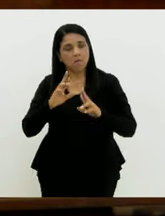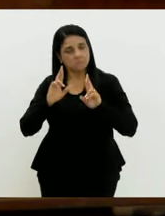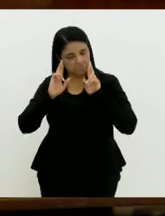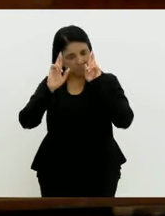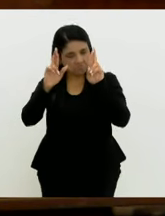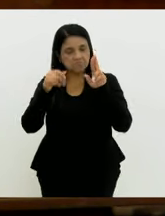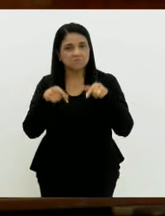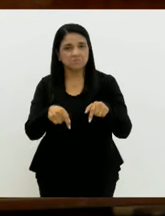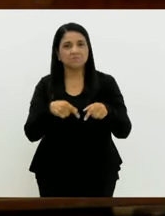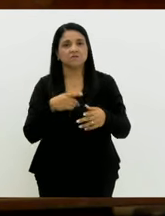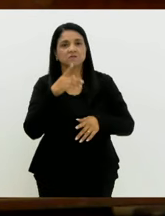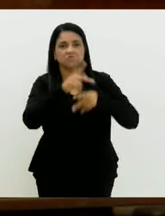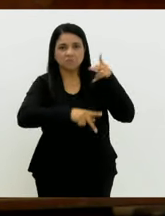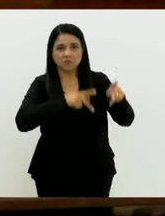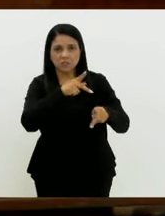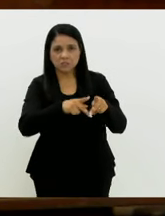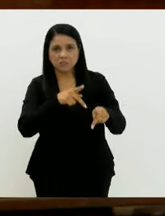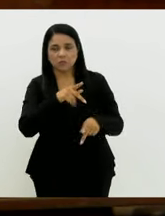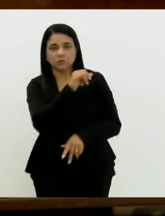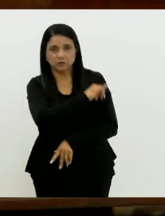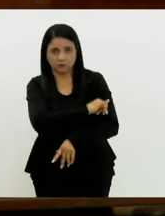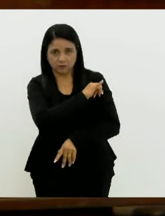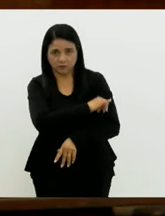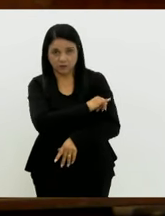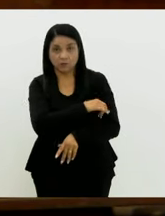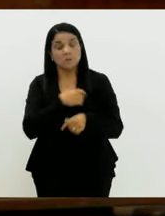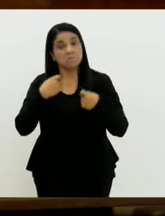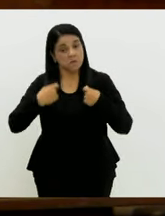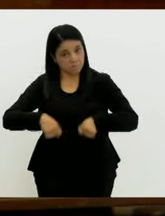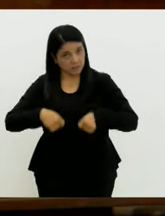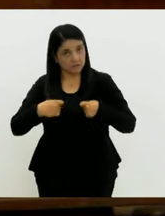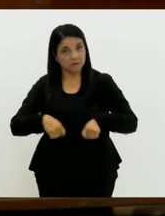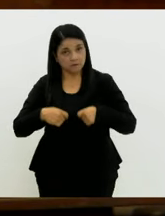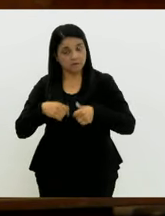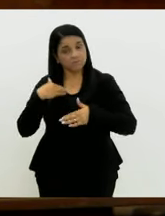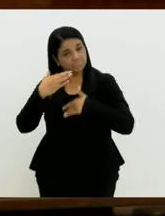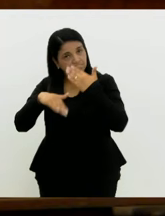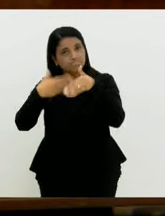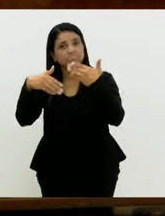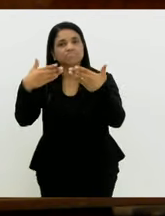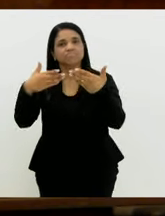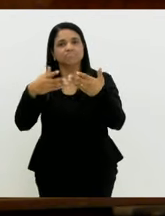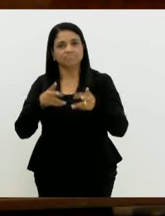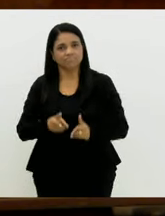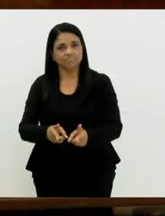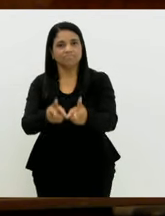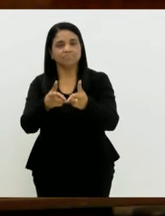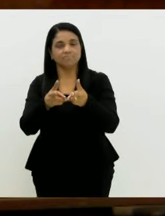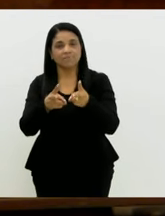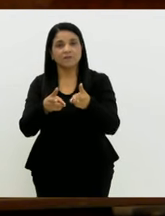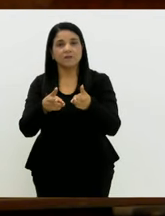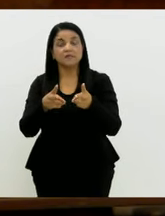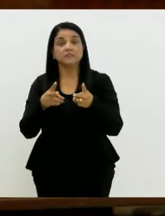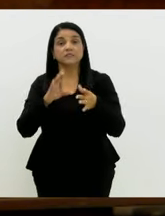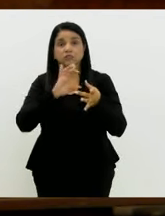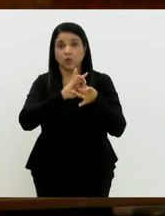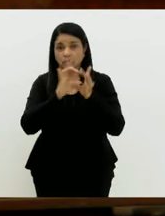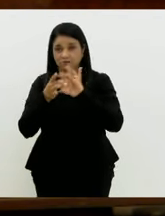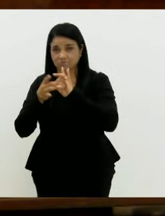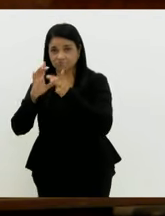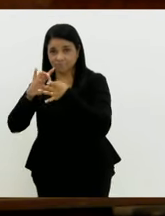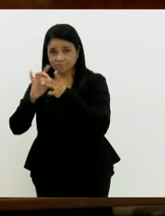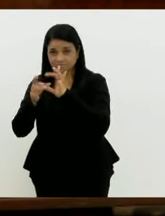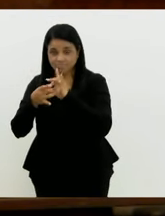também com a certeza de que precisamos e iremos avançar muito mais ainda. Nesse contexto, faço questão